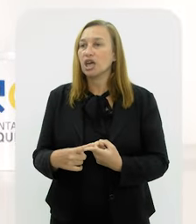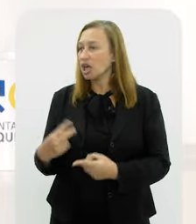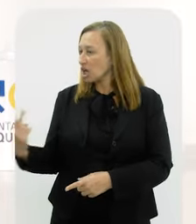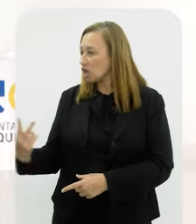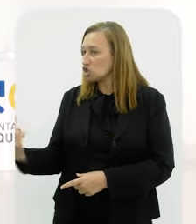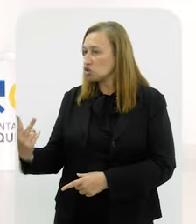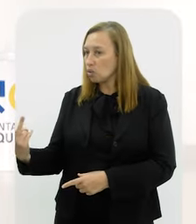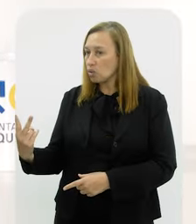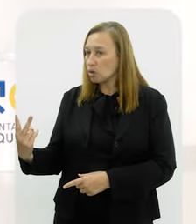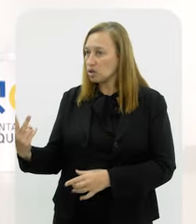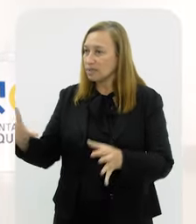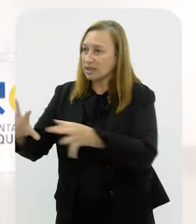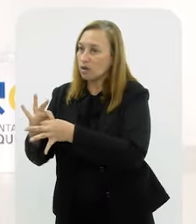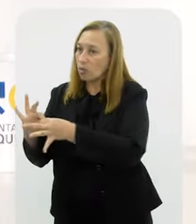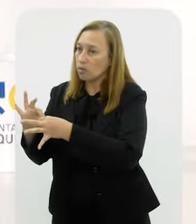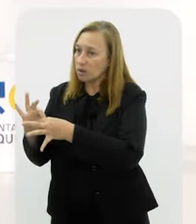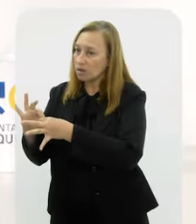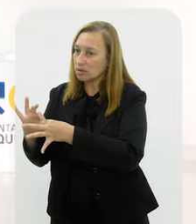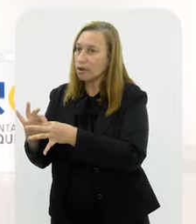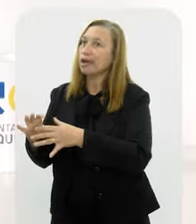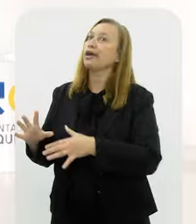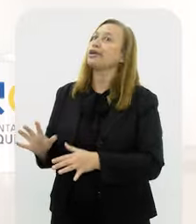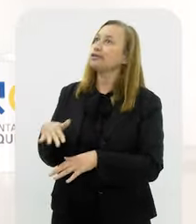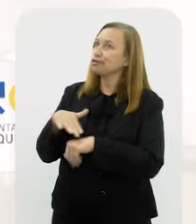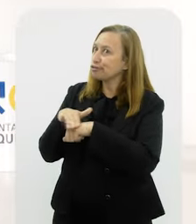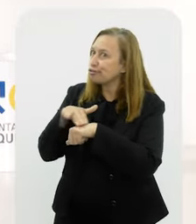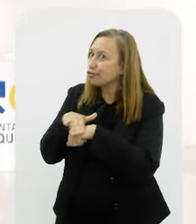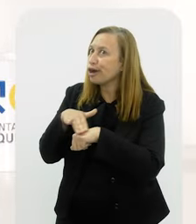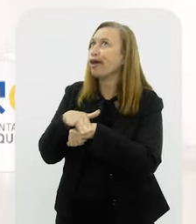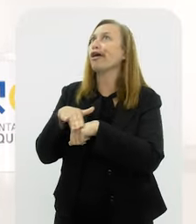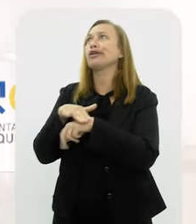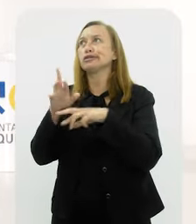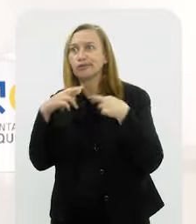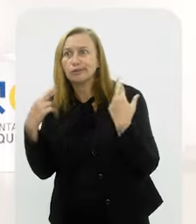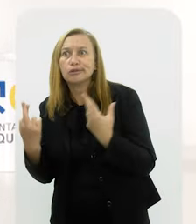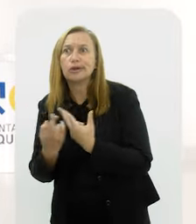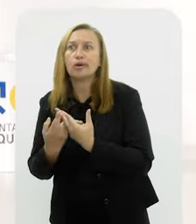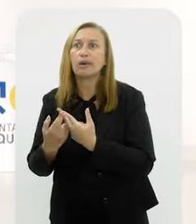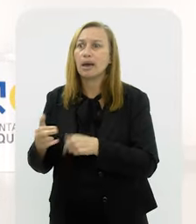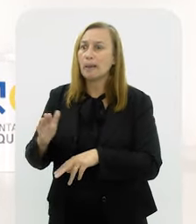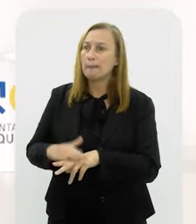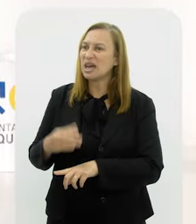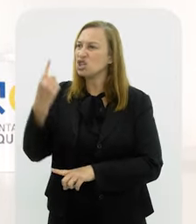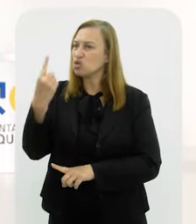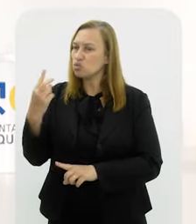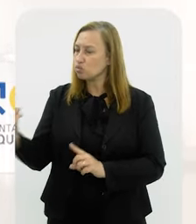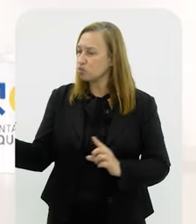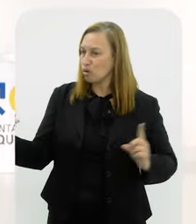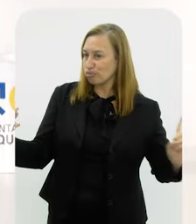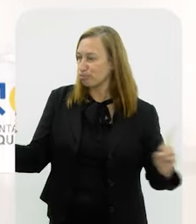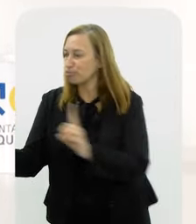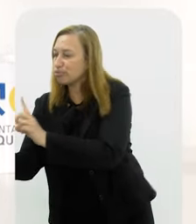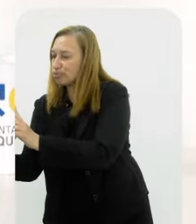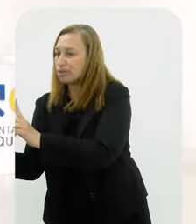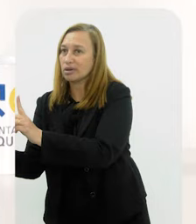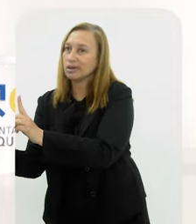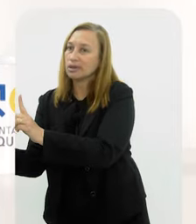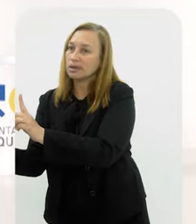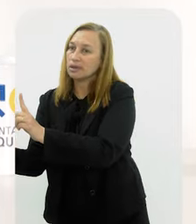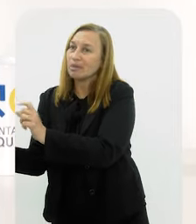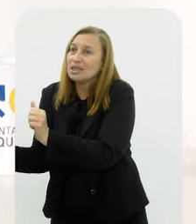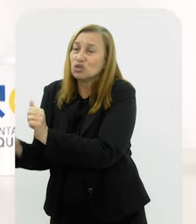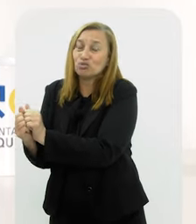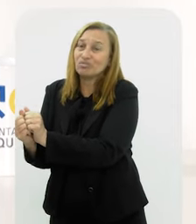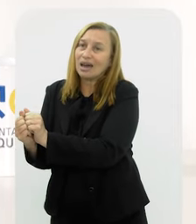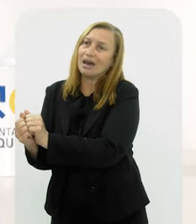eles, para chegar a uma conclusão, eles se reúnem, resolvem e tal. Aí vem mais uma pessoa para dar um palpite ou fazer